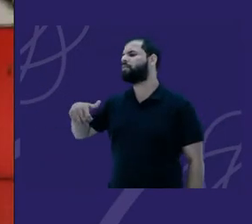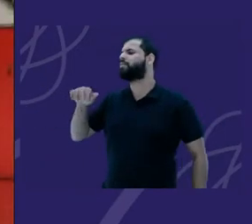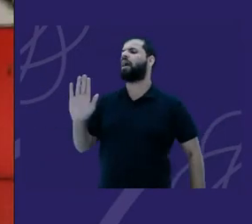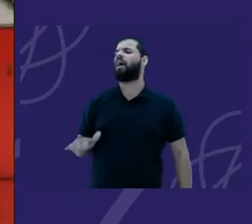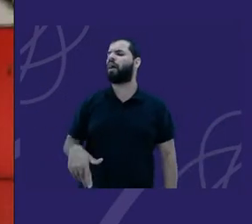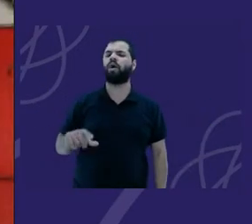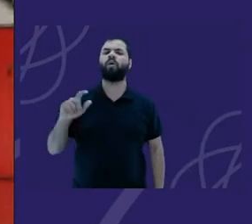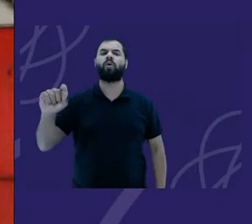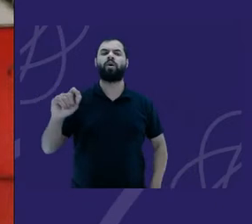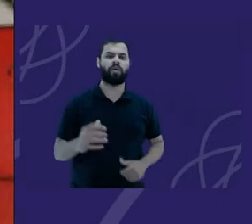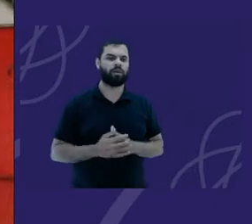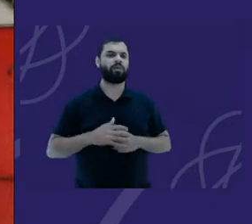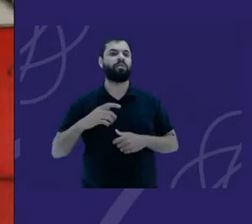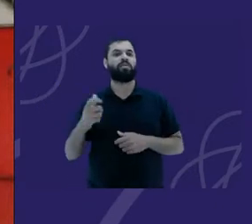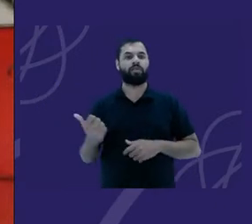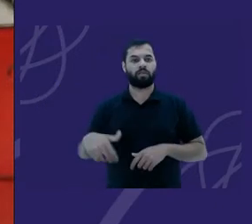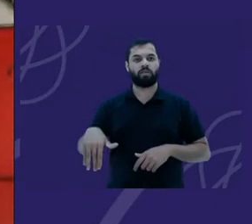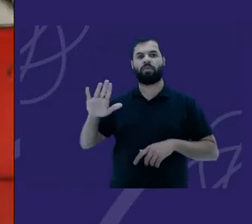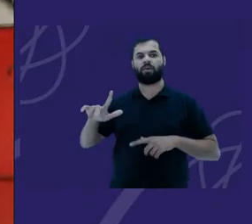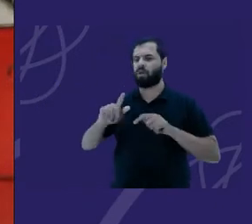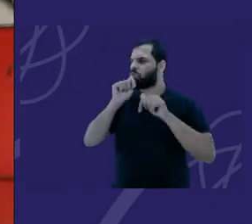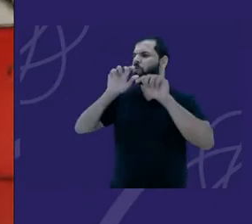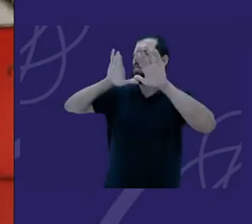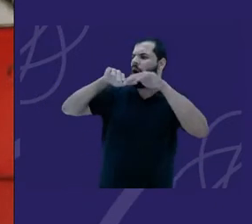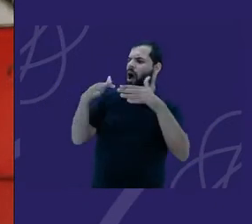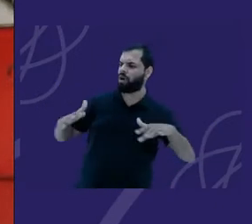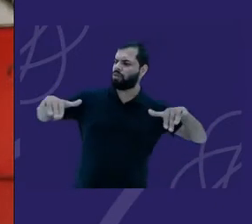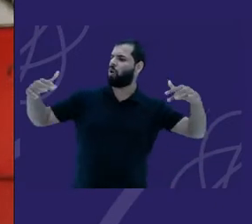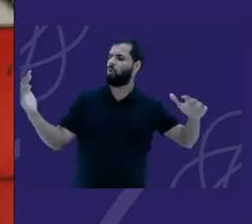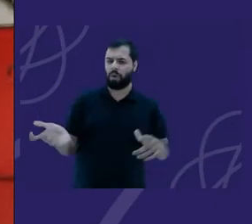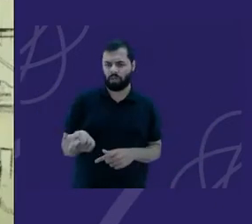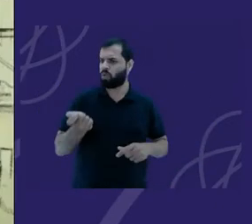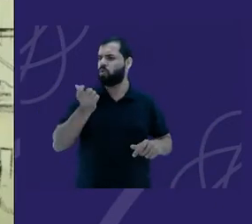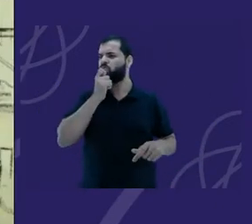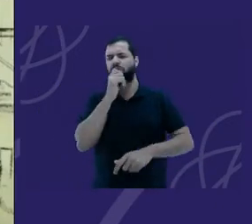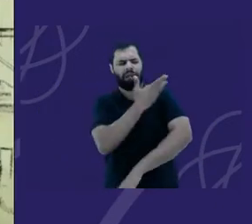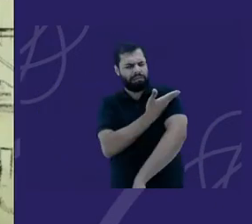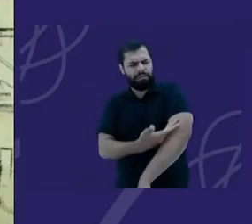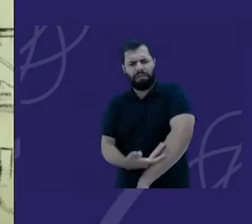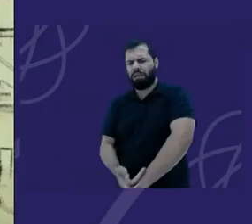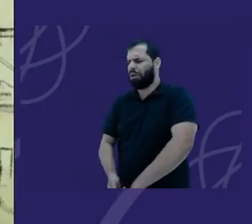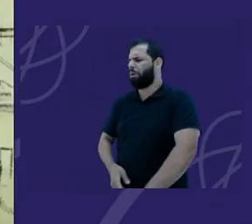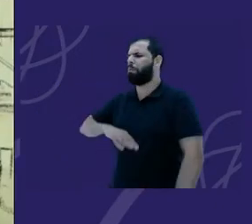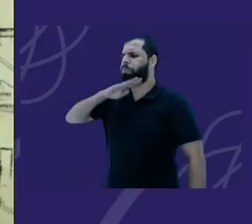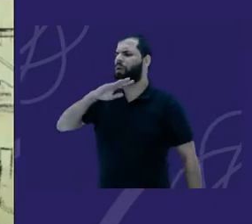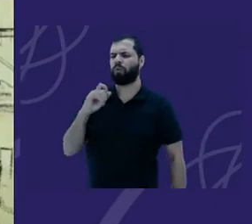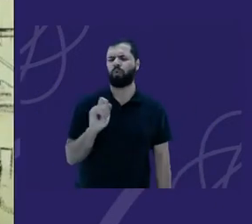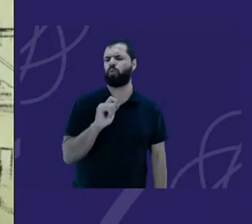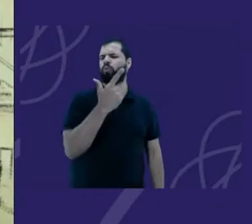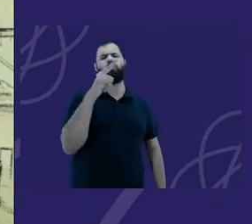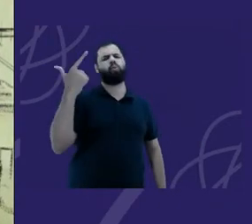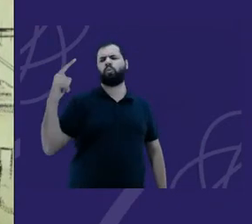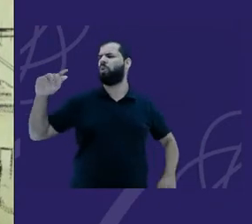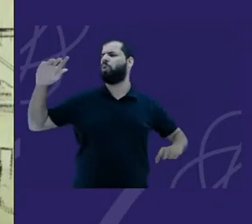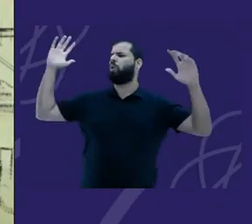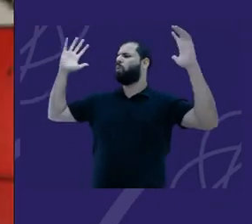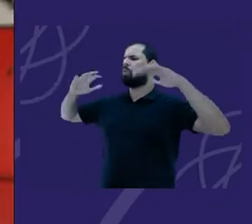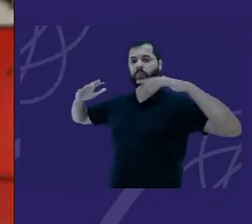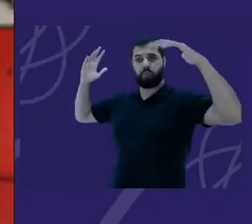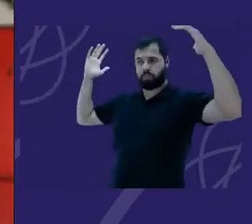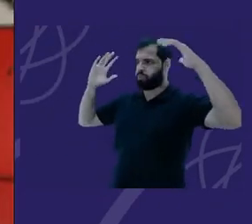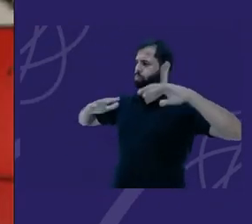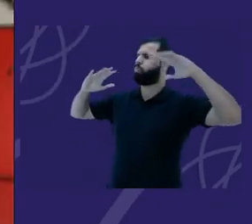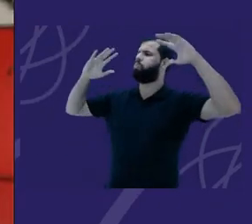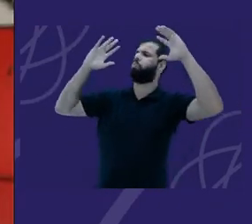não enjoa, não enjoa. Chuva fininha é garoa,